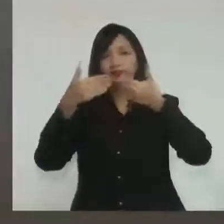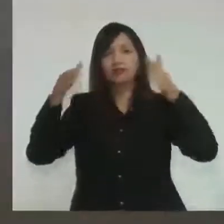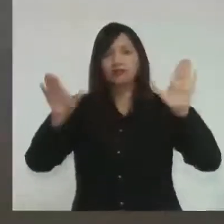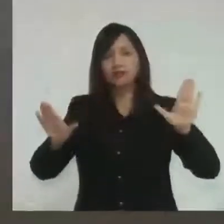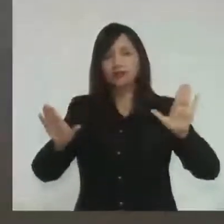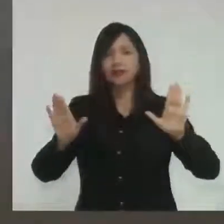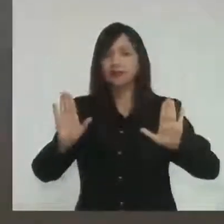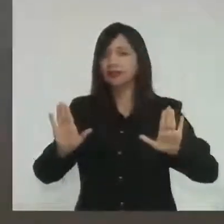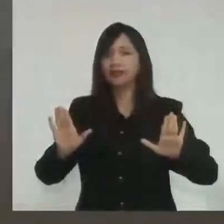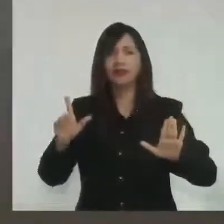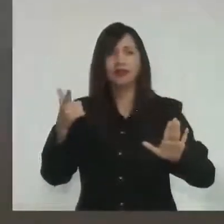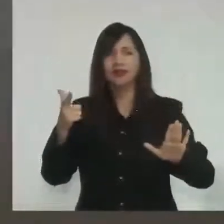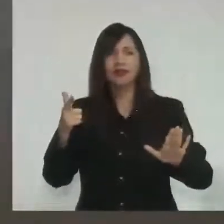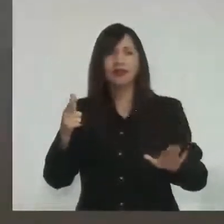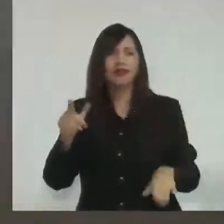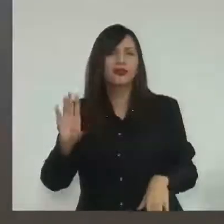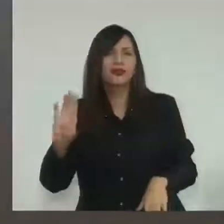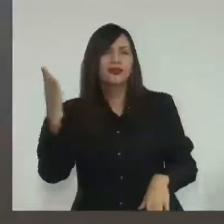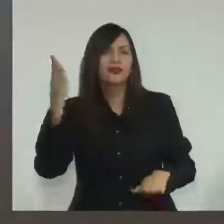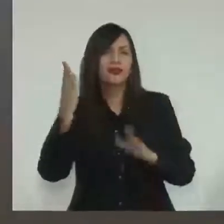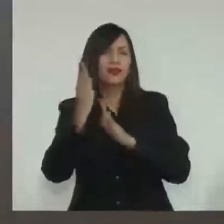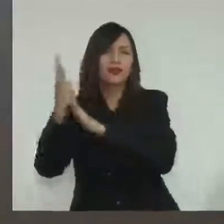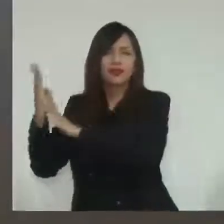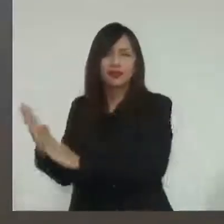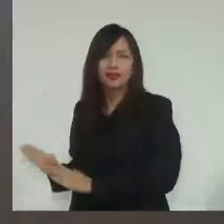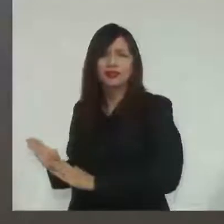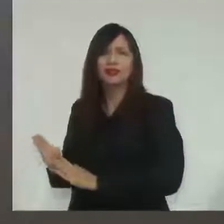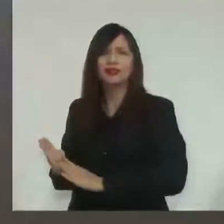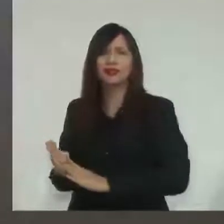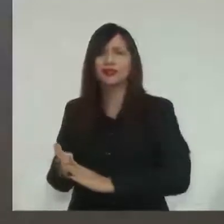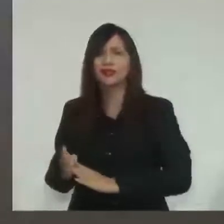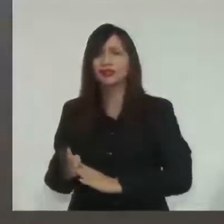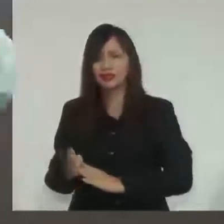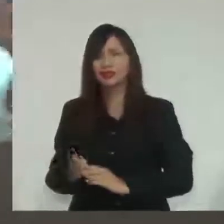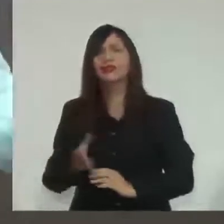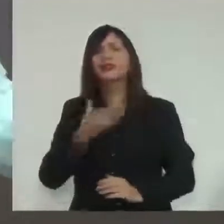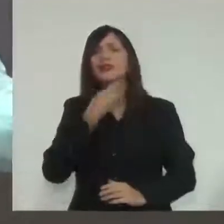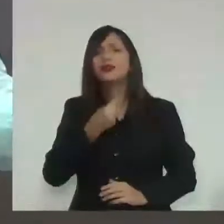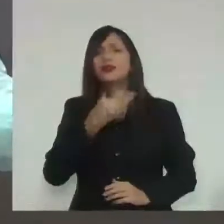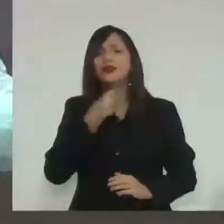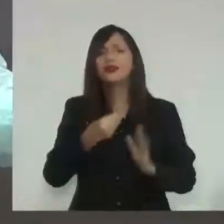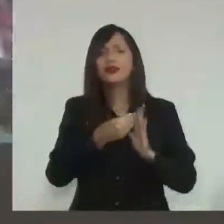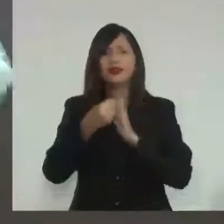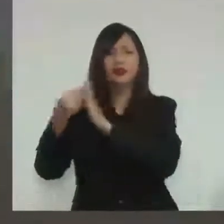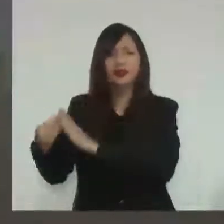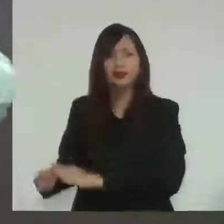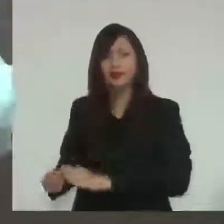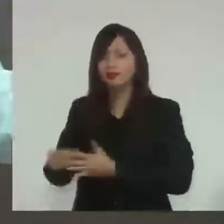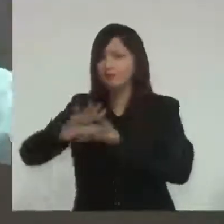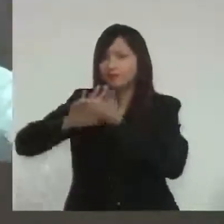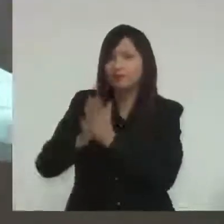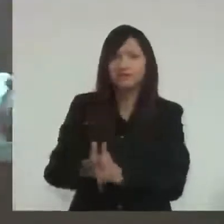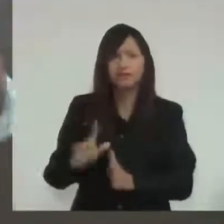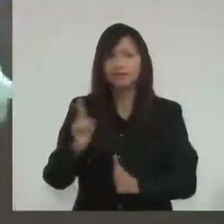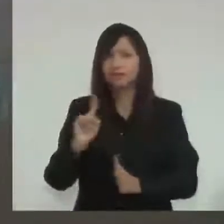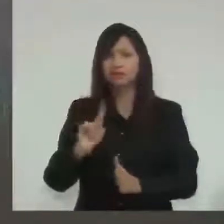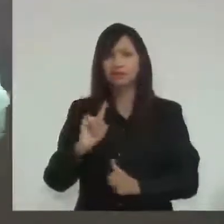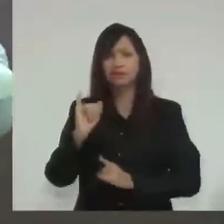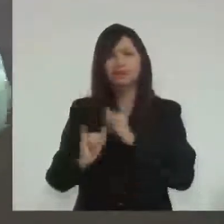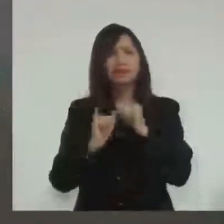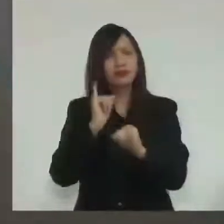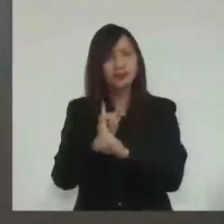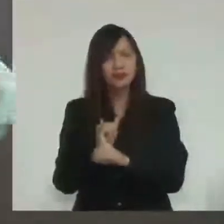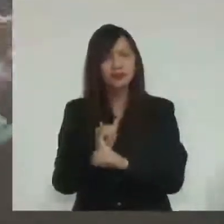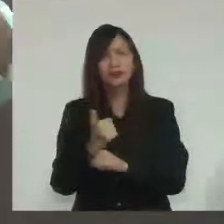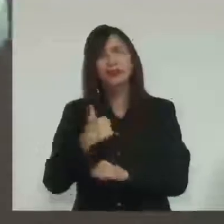Agora, sem hipocrisia, né? Sem falso moralismo e sem agressividade. Porque as pessoas na internet,